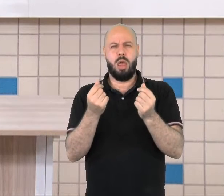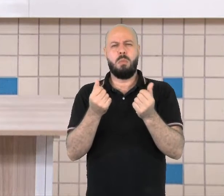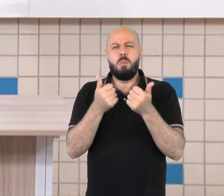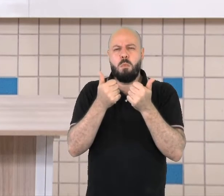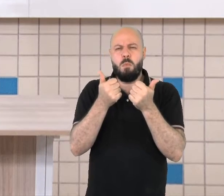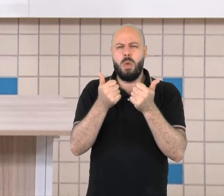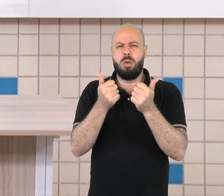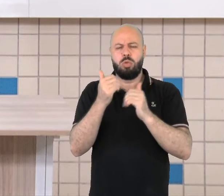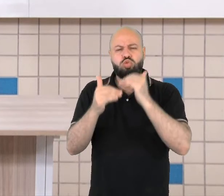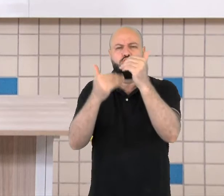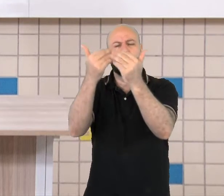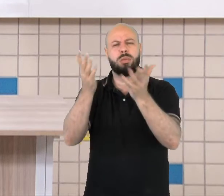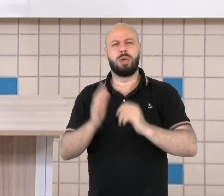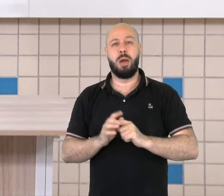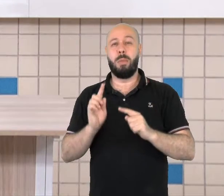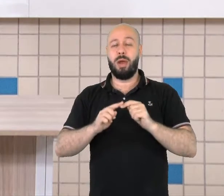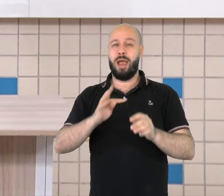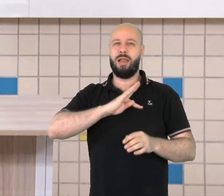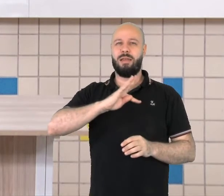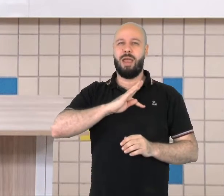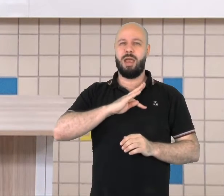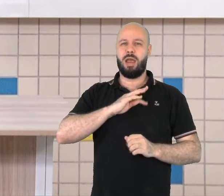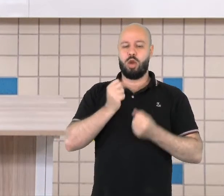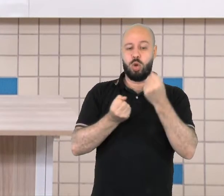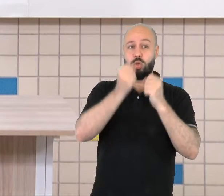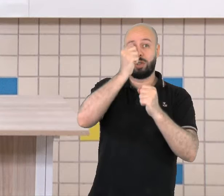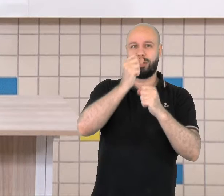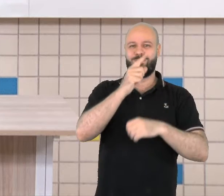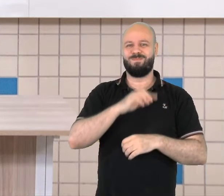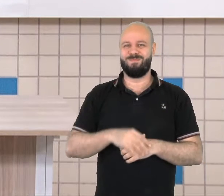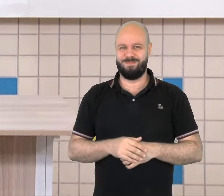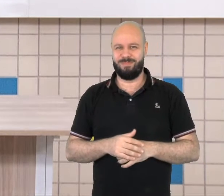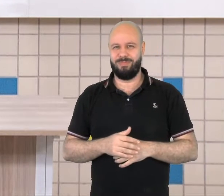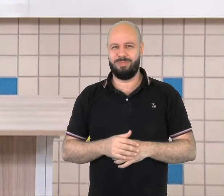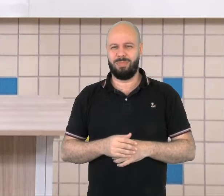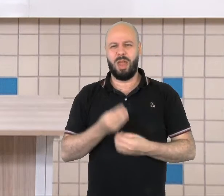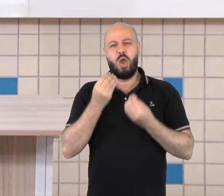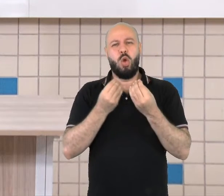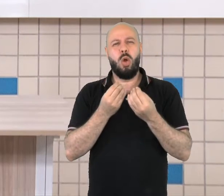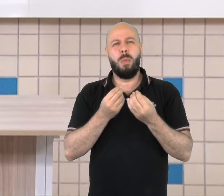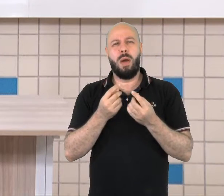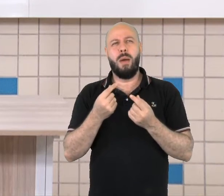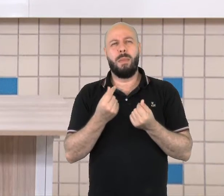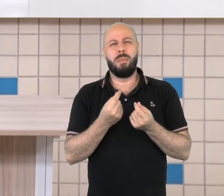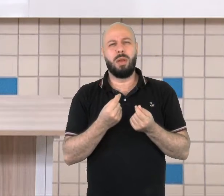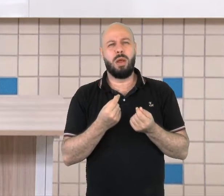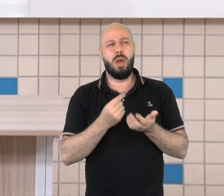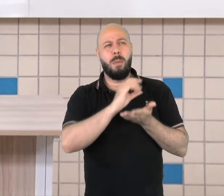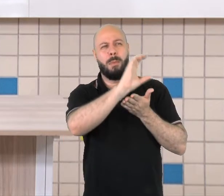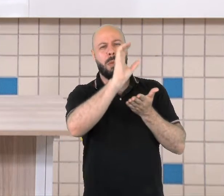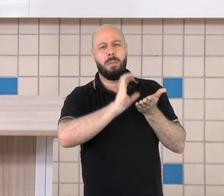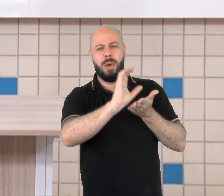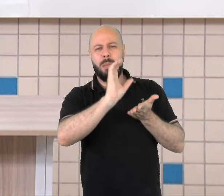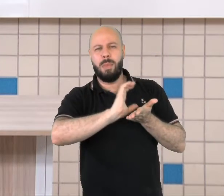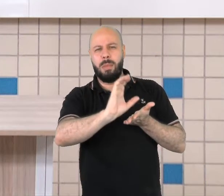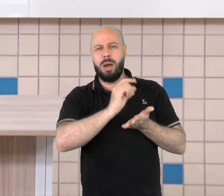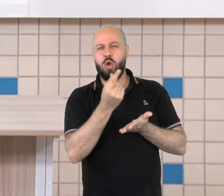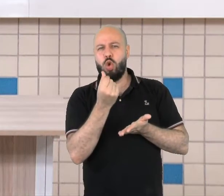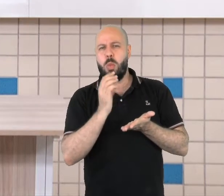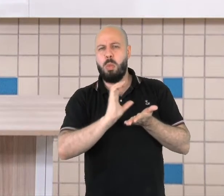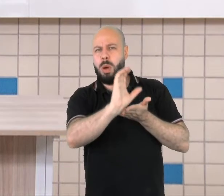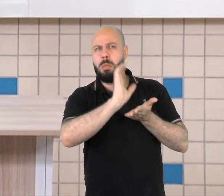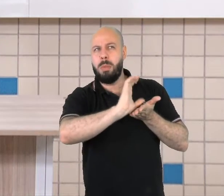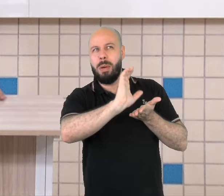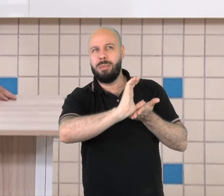da industrialização e quem que manteve e quem que financiou essa industrialização